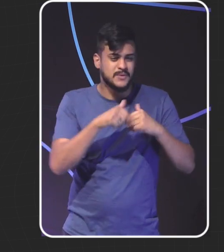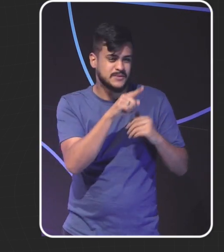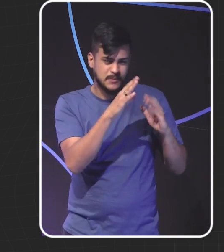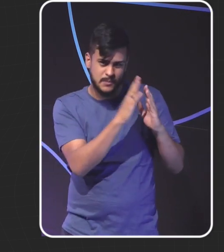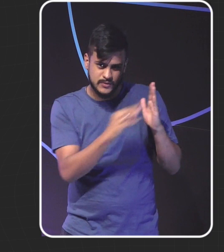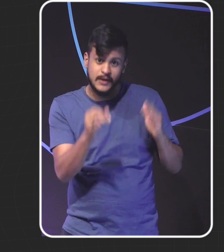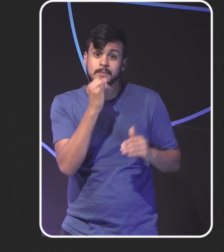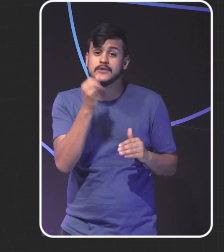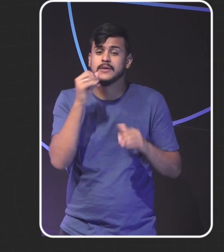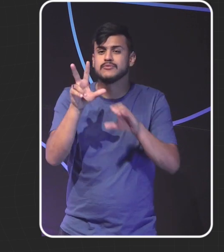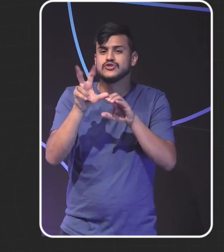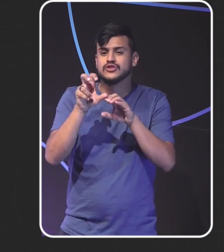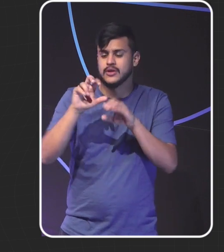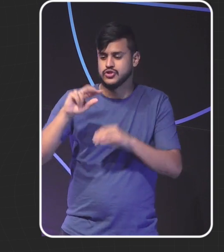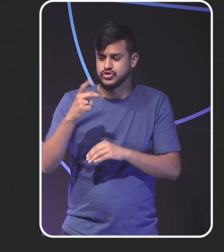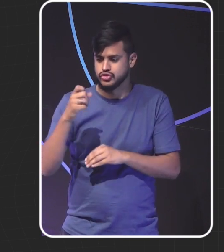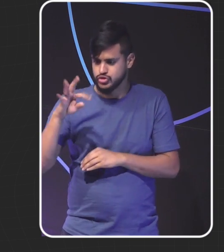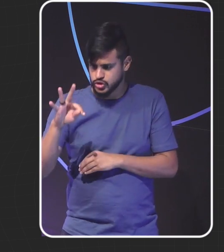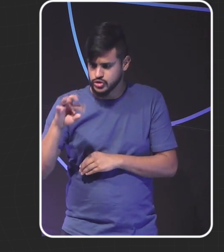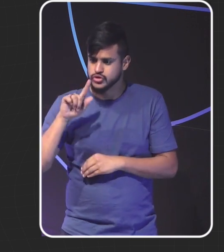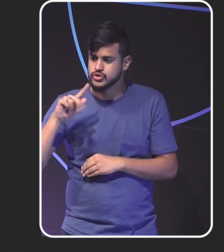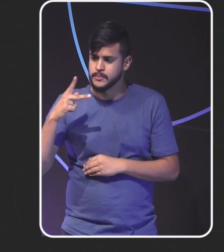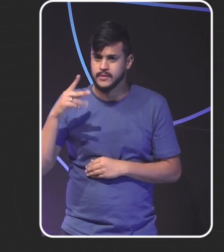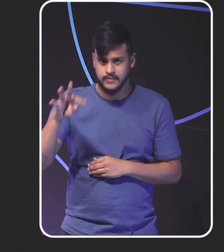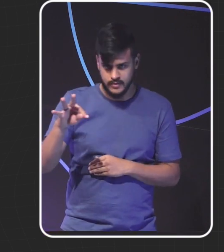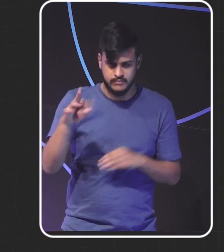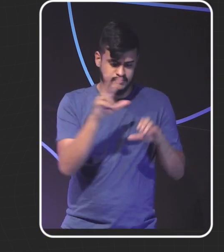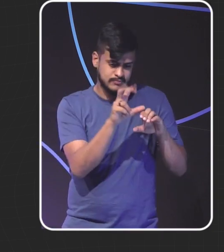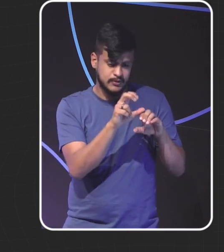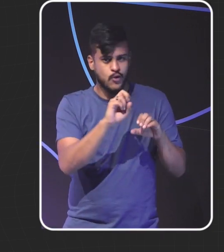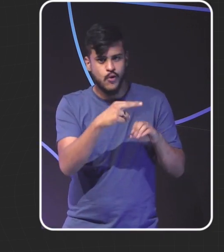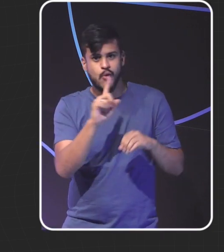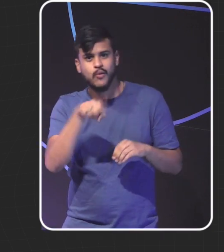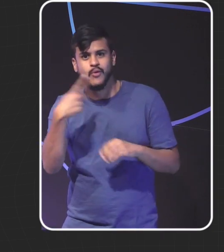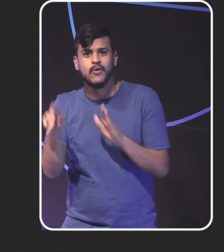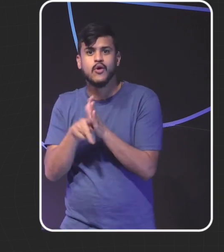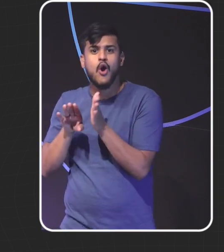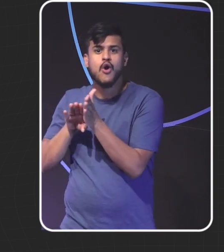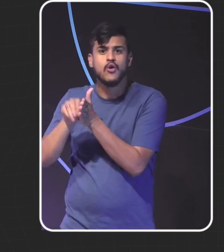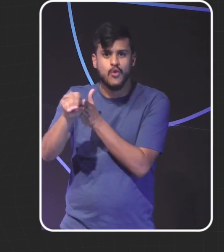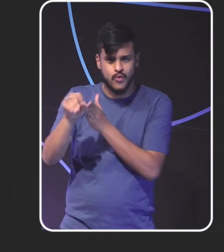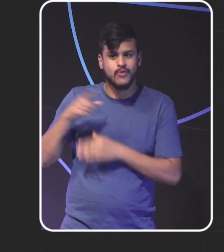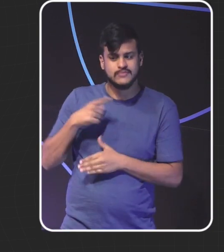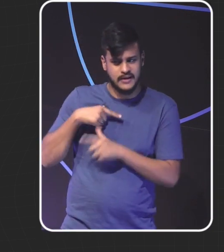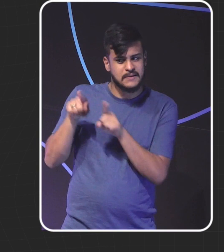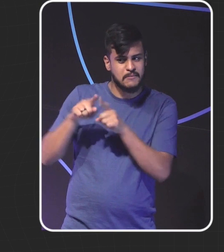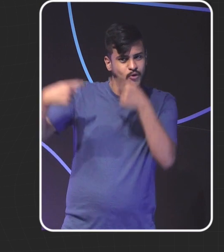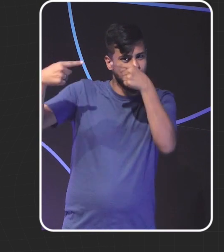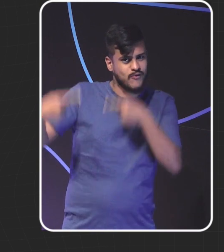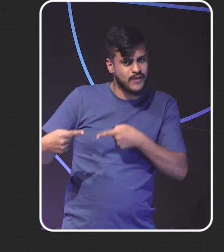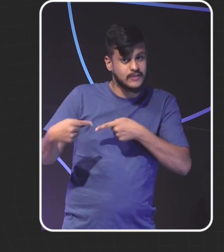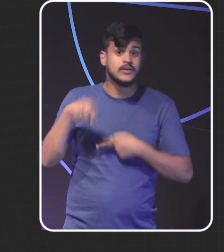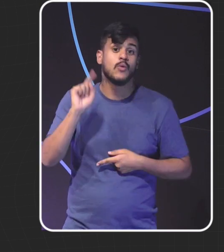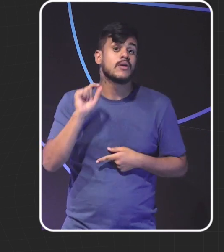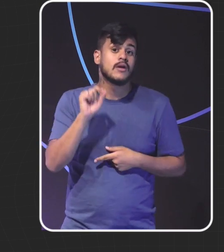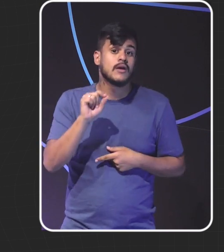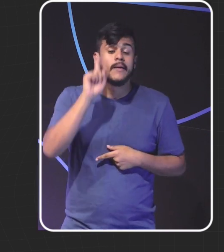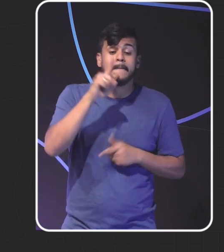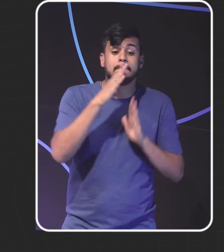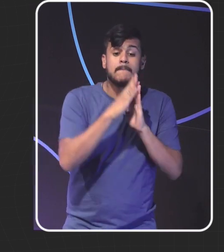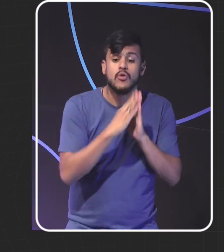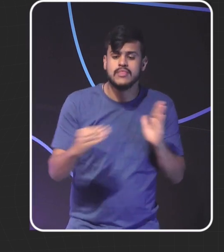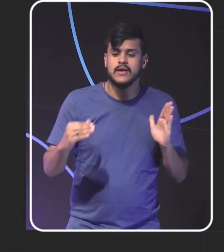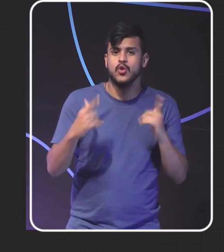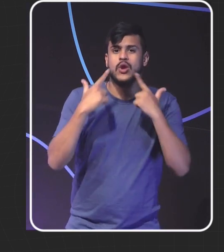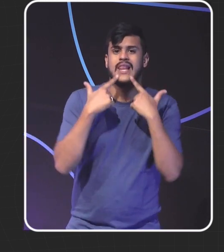como o ChatGPT ou o Bard do Google, que é o concorrente do ChatGPT, a gente chama de modelos de linguagem. E então eu